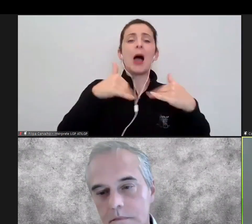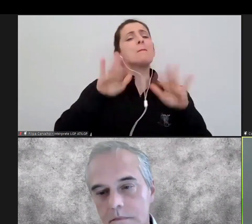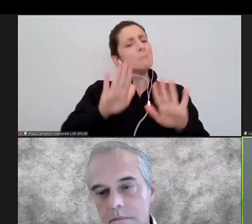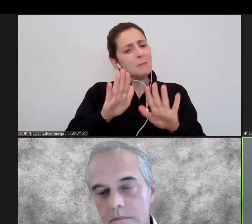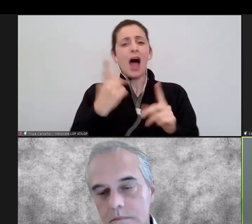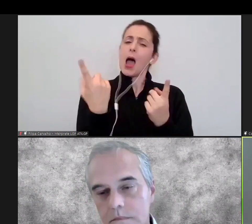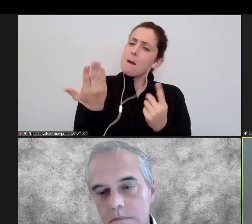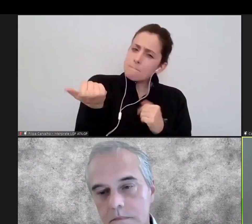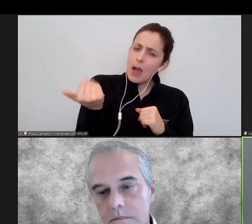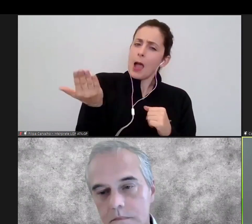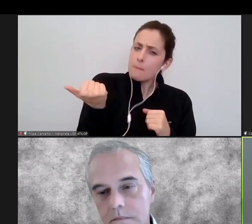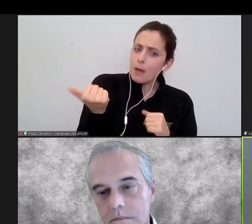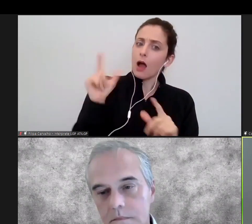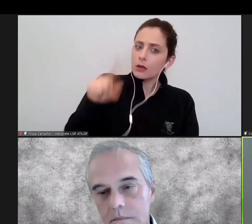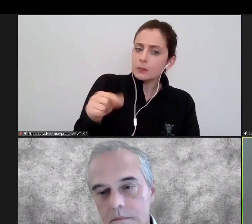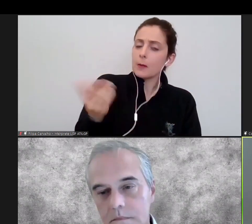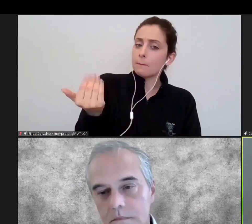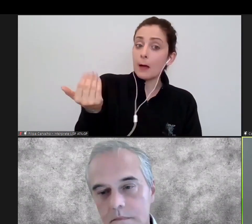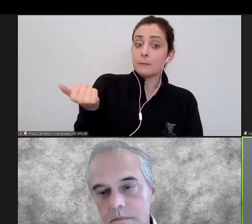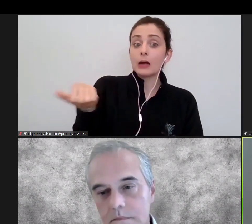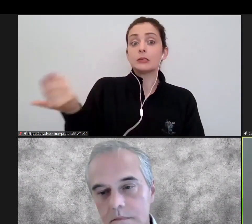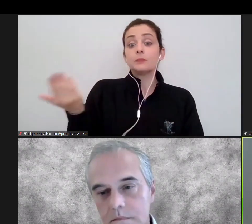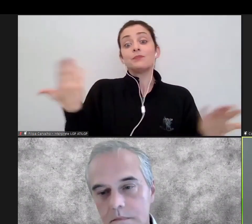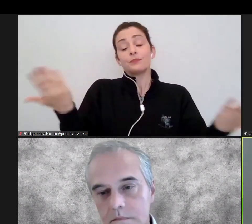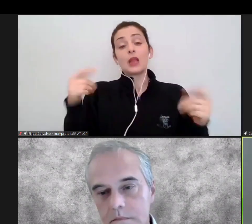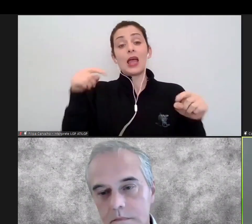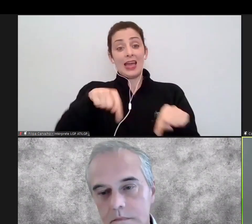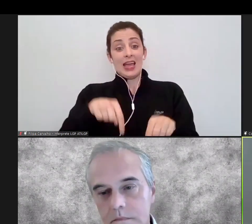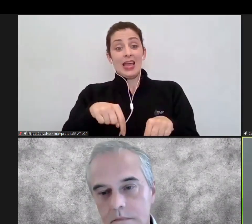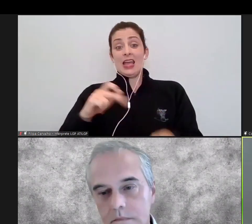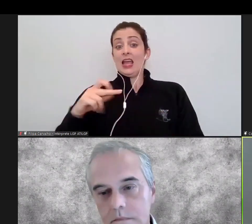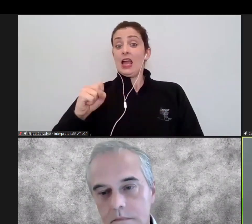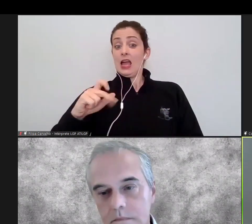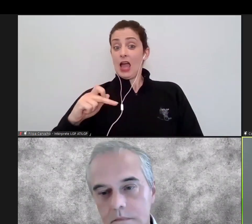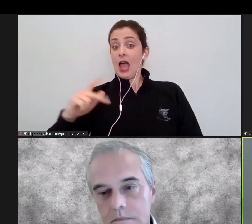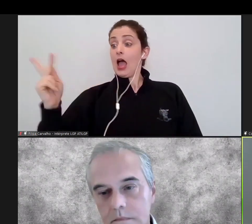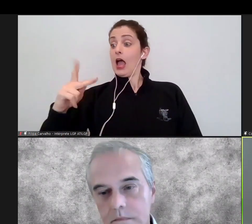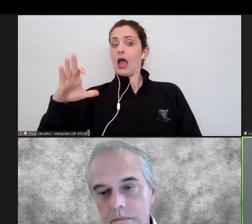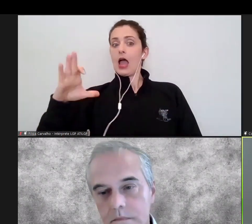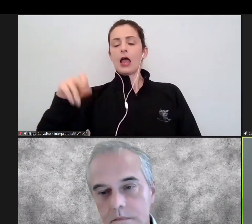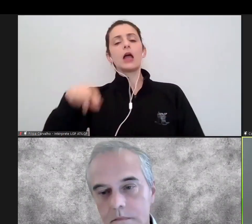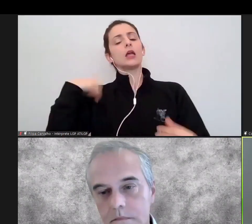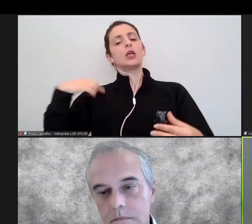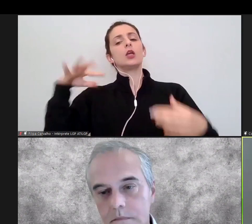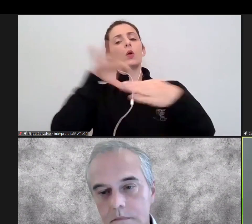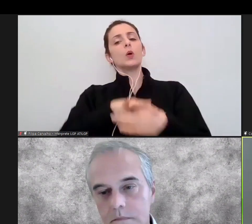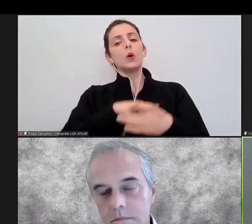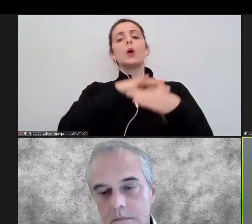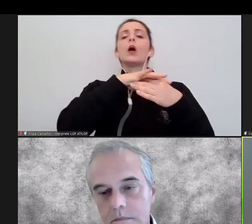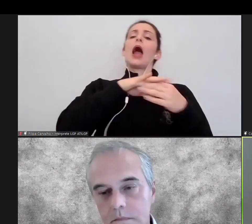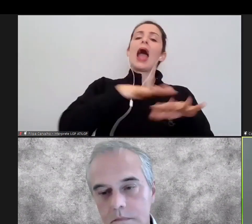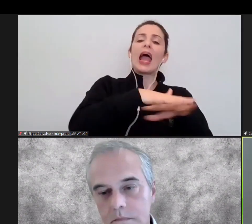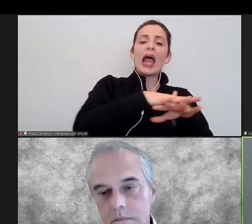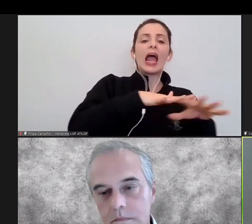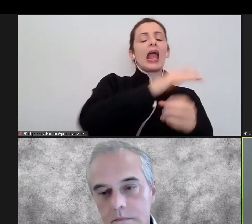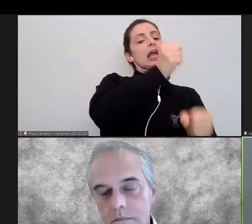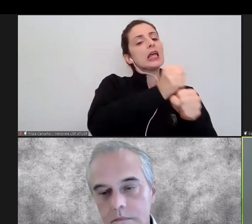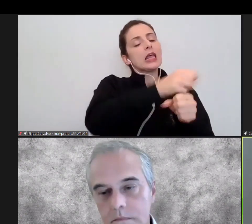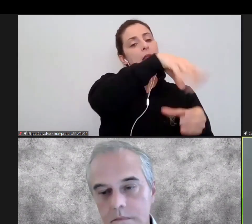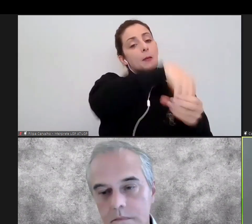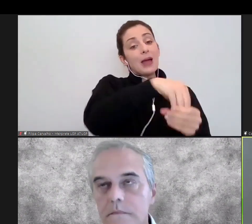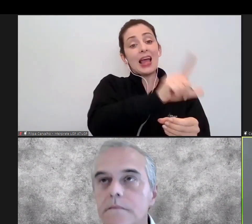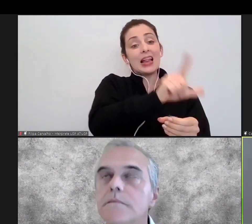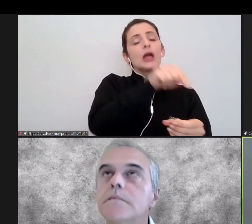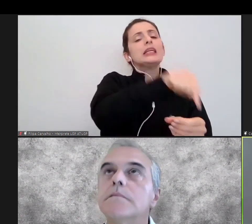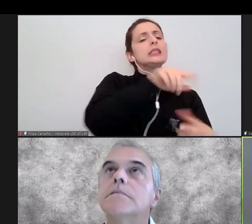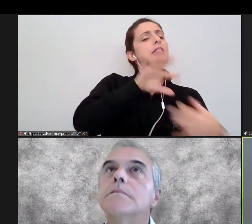E como foi referido anteriormente, eu aqui na Fundação HCAN faço parte do programa Rede Emprega Lisboa, que é uma parceria que existe entre a Câmara